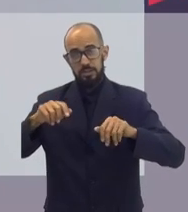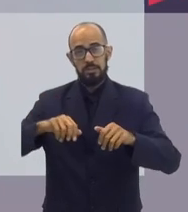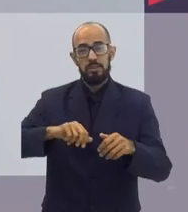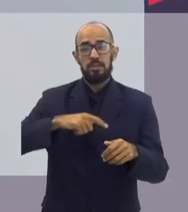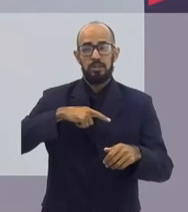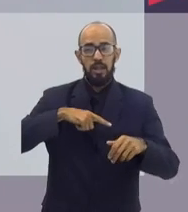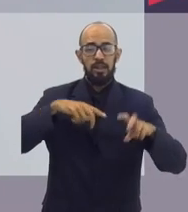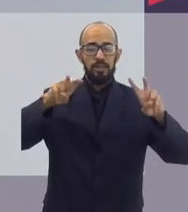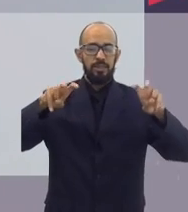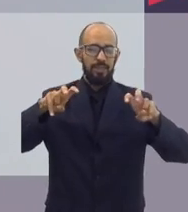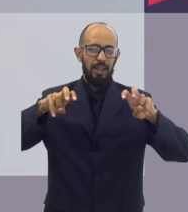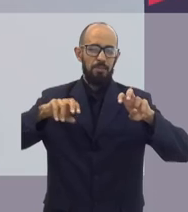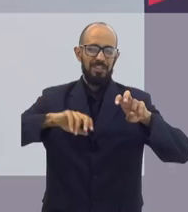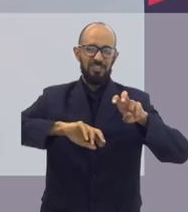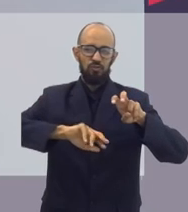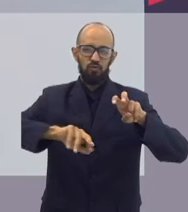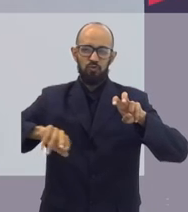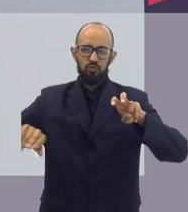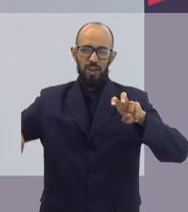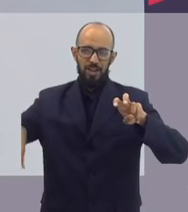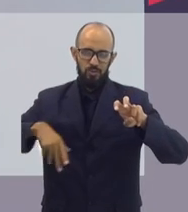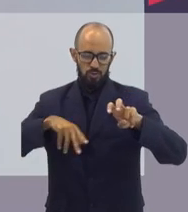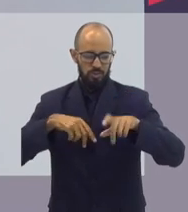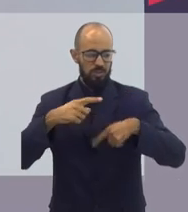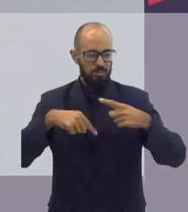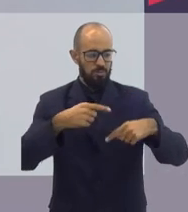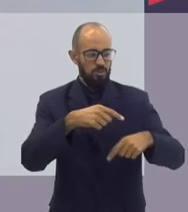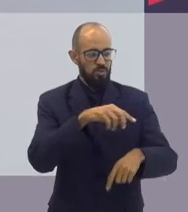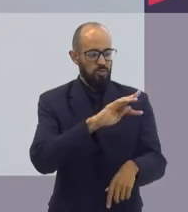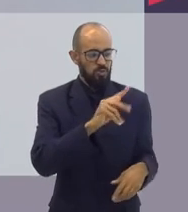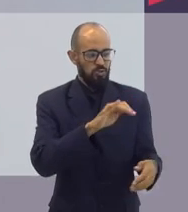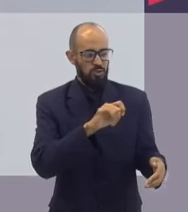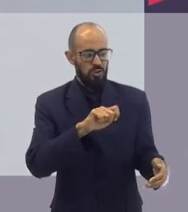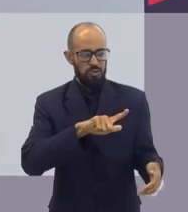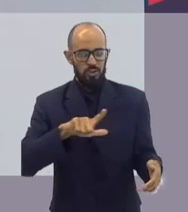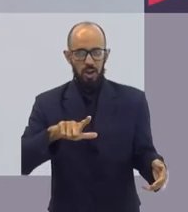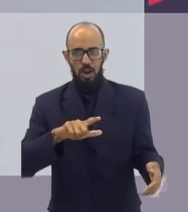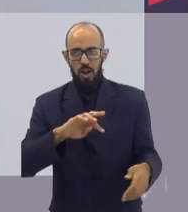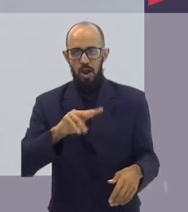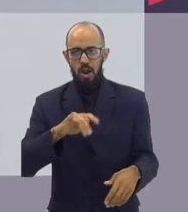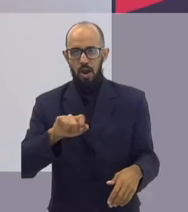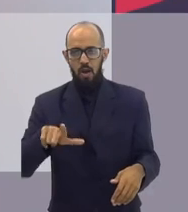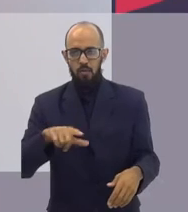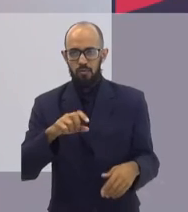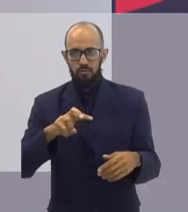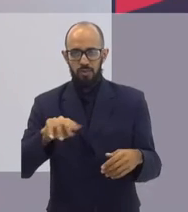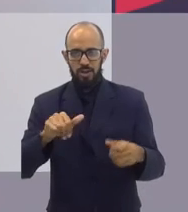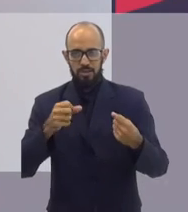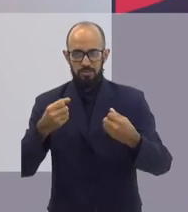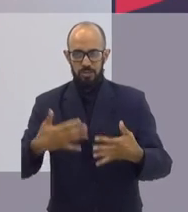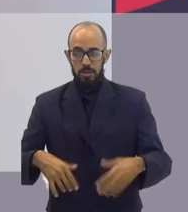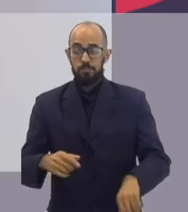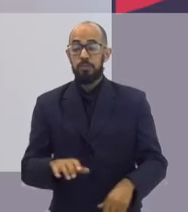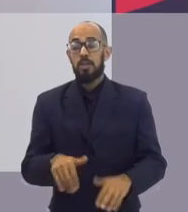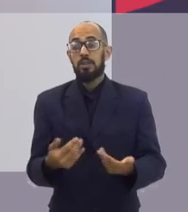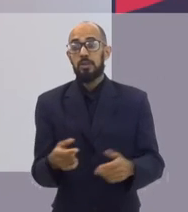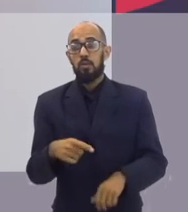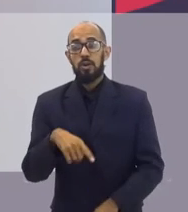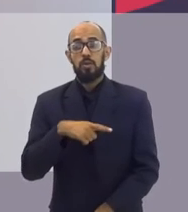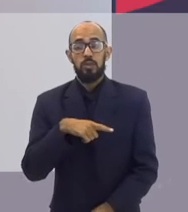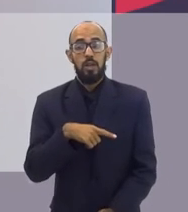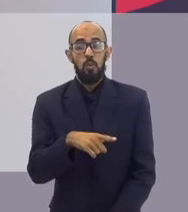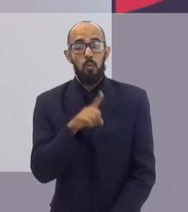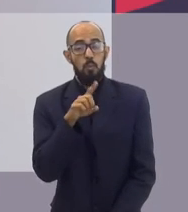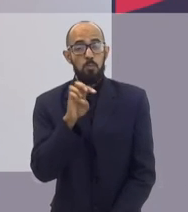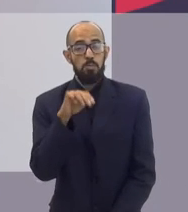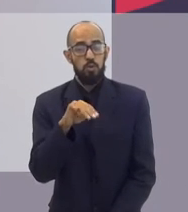né? Eu depois o Xexé vai poder dar alguns detalhes a mais sobre Professor isso. Geraldo, eu tenho um minutinho